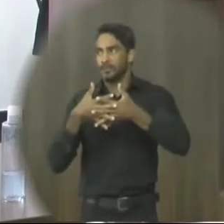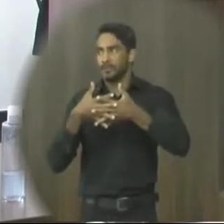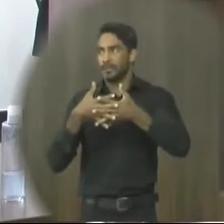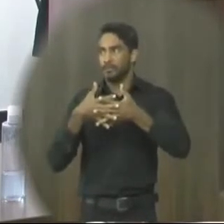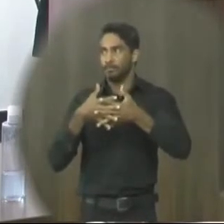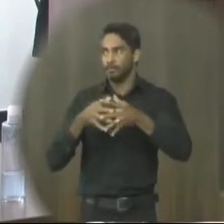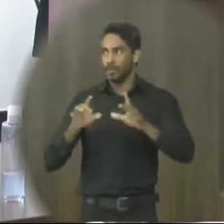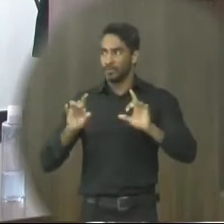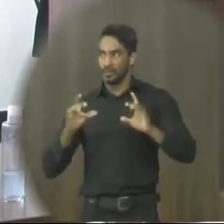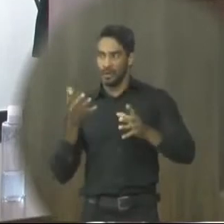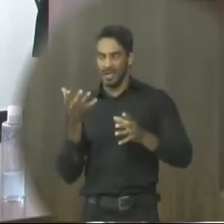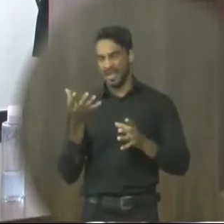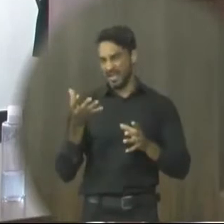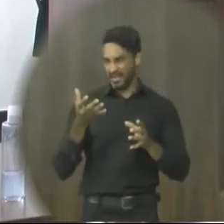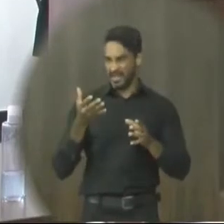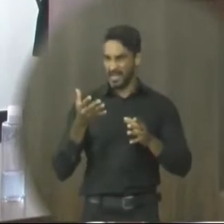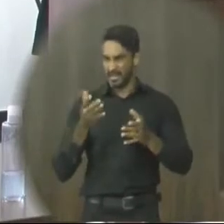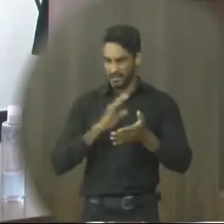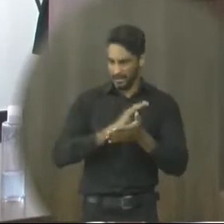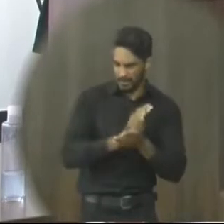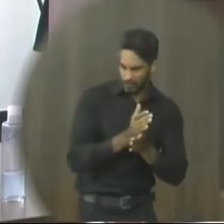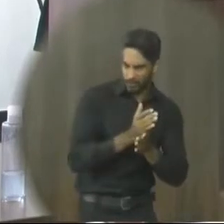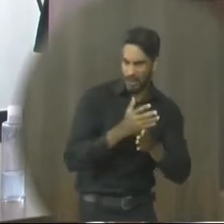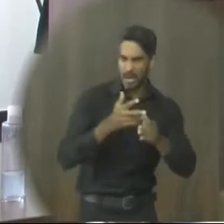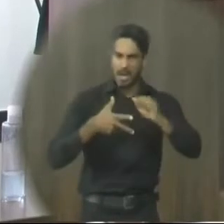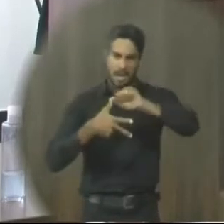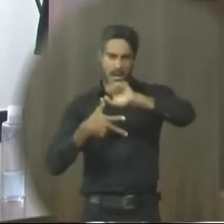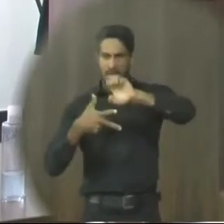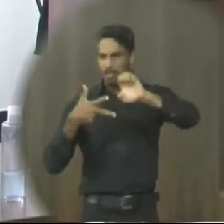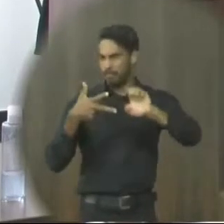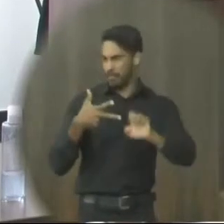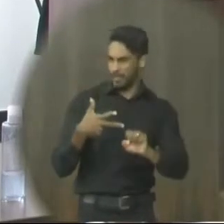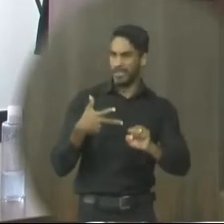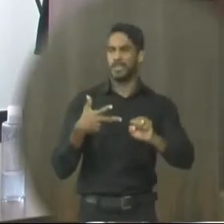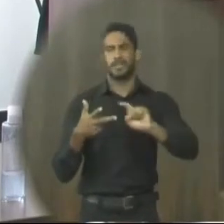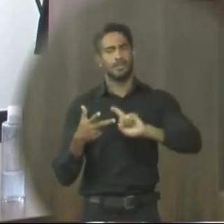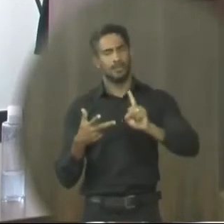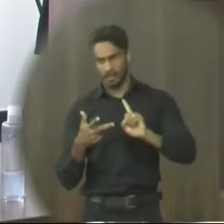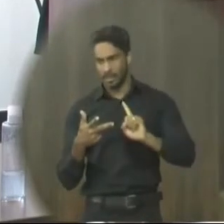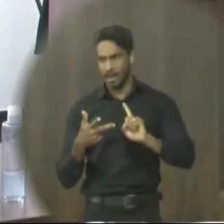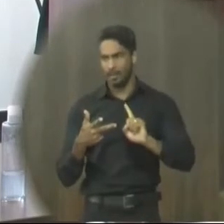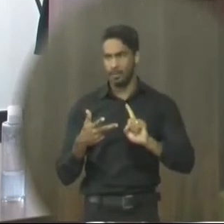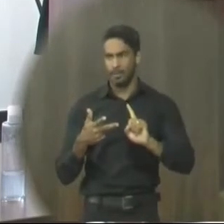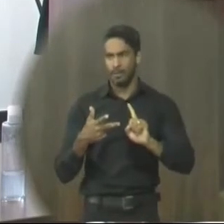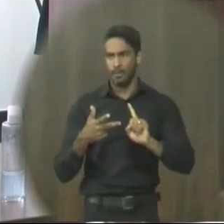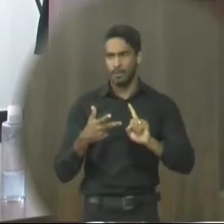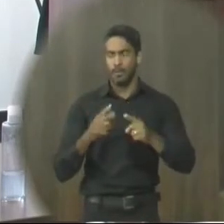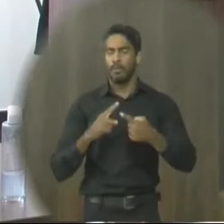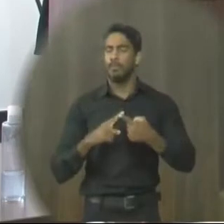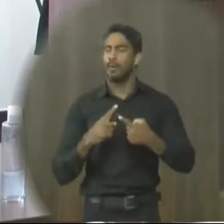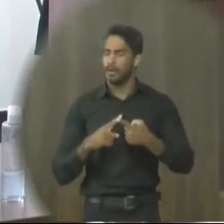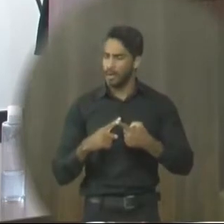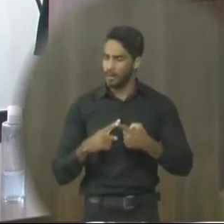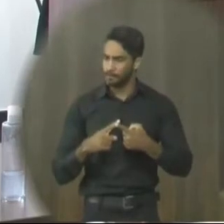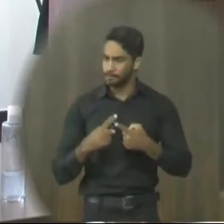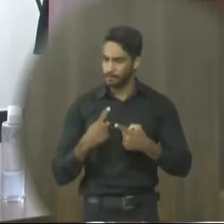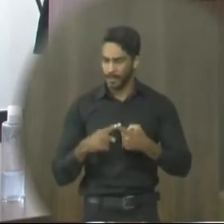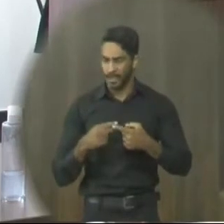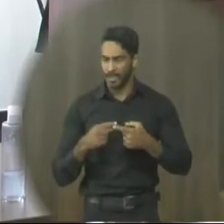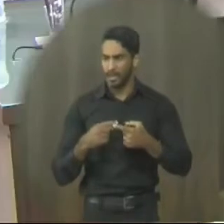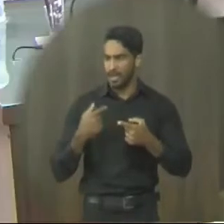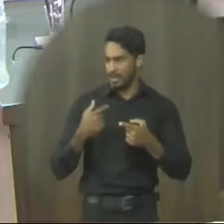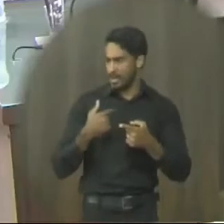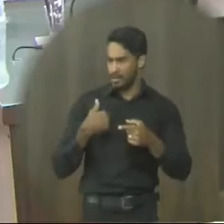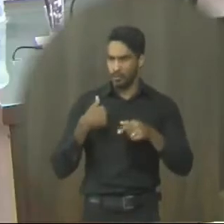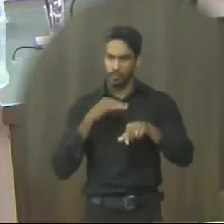Não é querendo ultrapassar poderes, não. Eu gostaria de deixar isso bem claro, porque eu não vim aqui, não